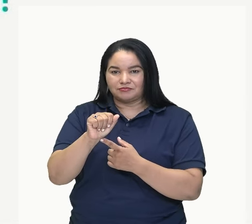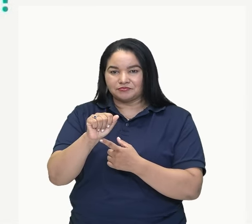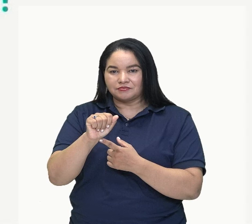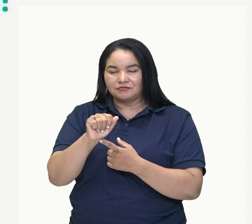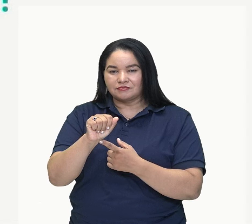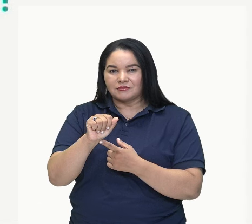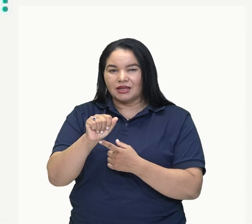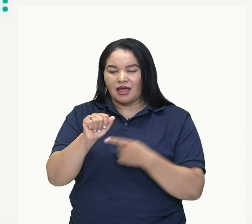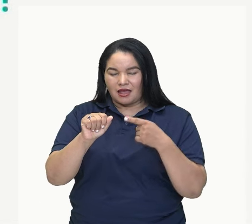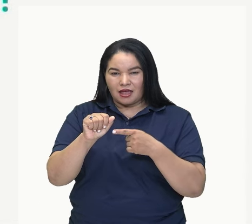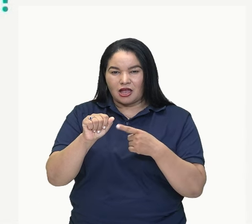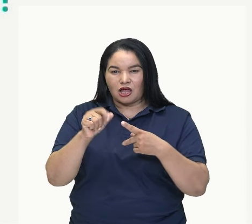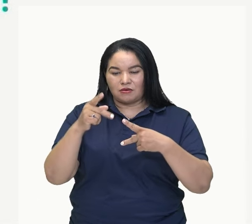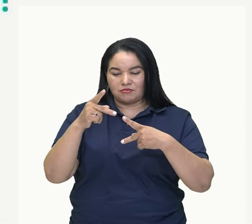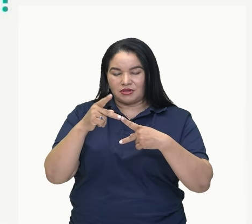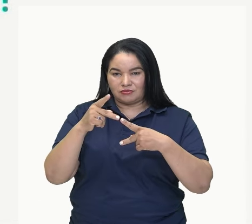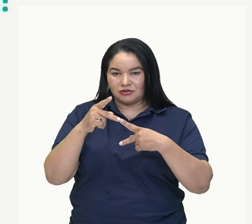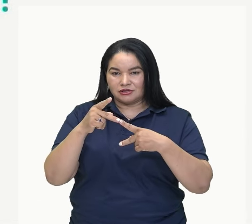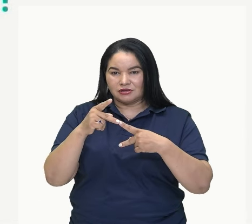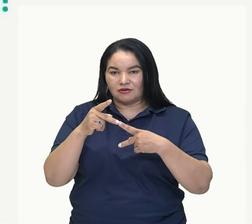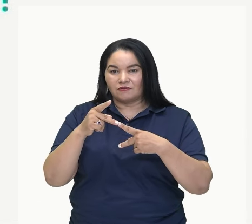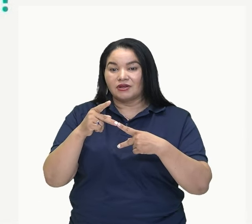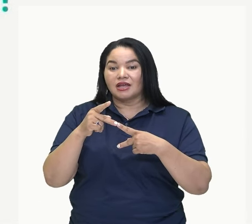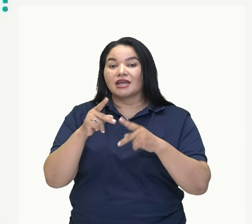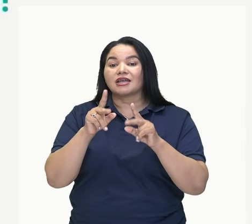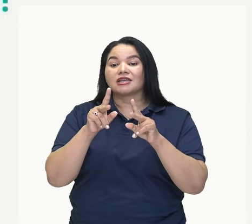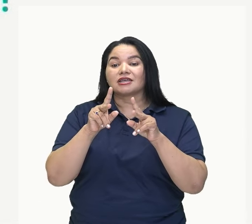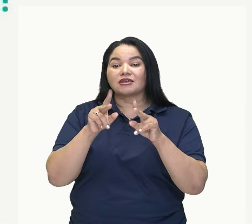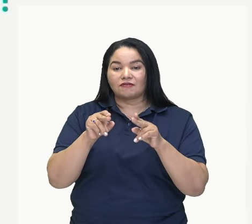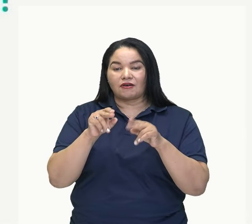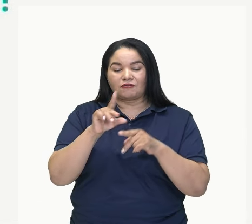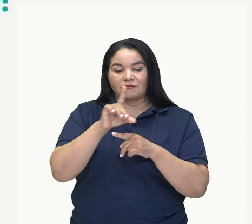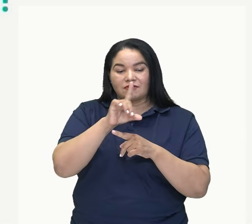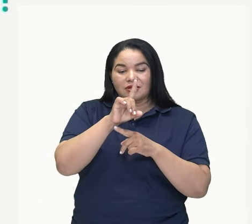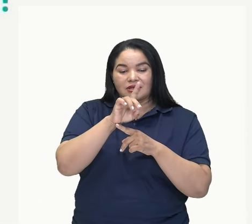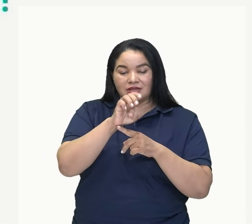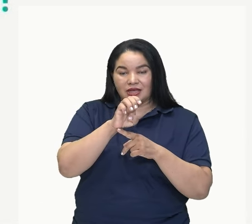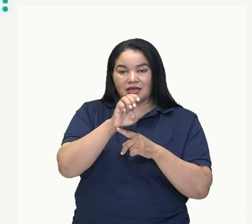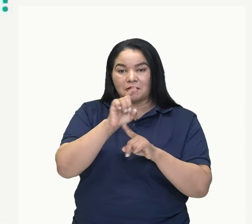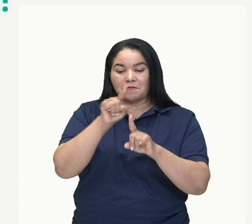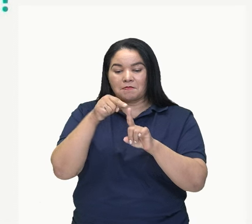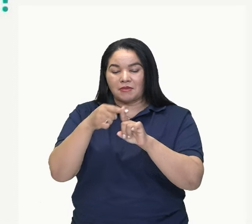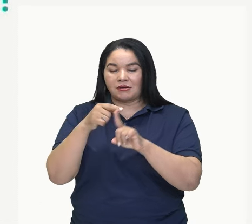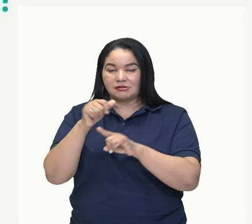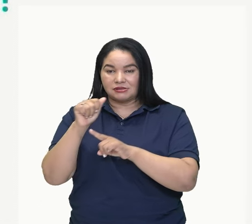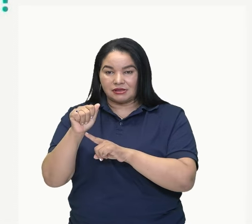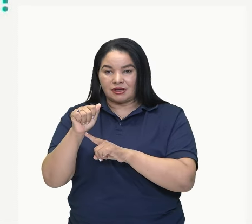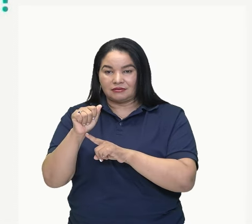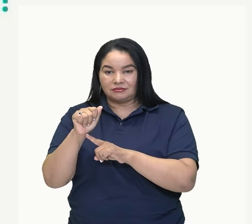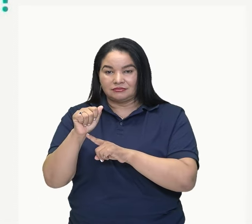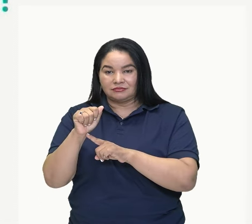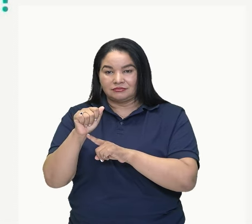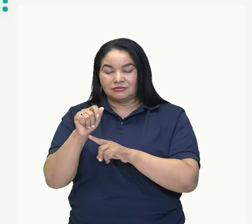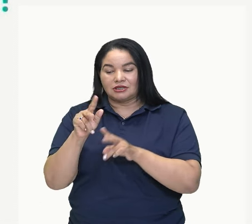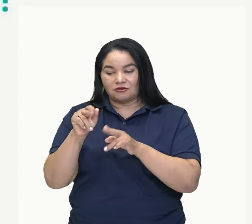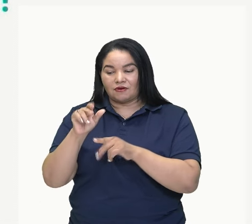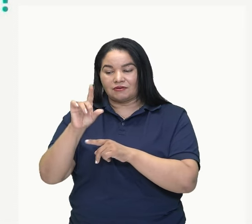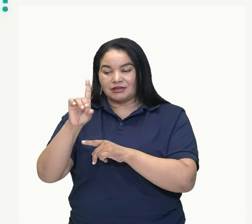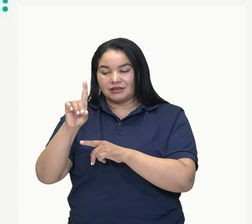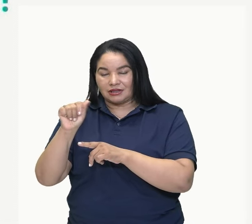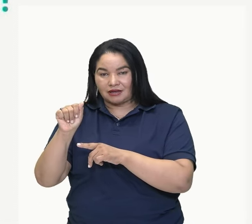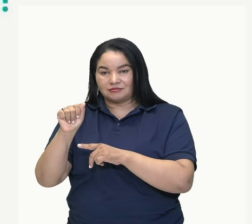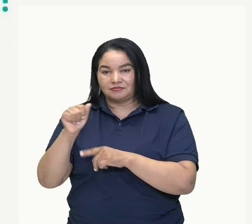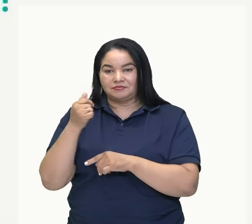uma preposição, tá? Da é a junção de de mais a, tá? Esse azinho